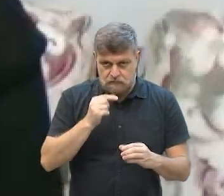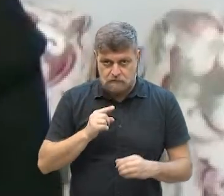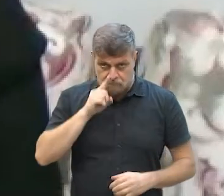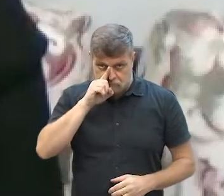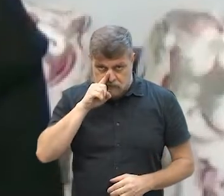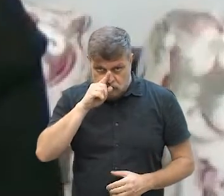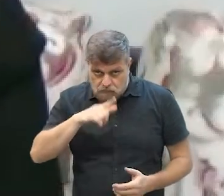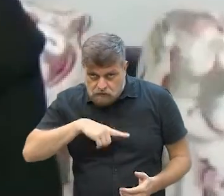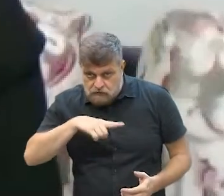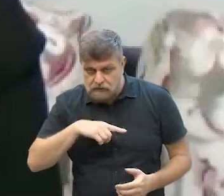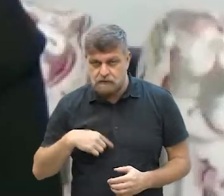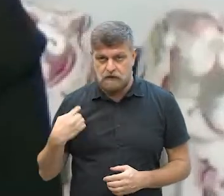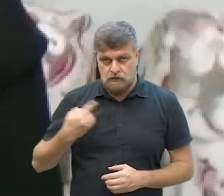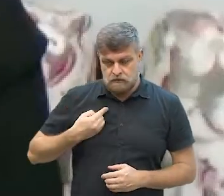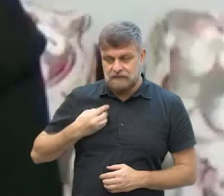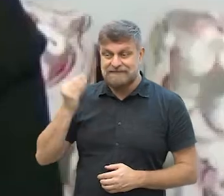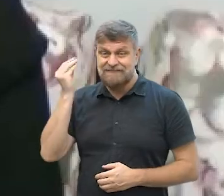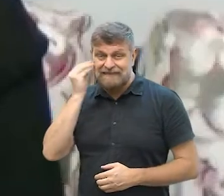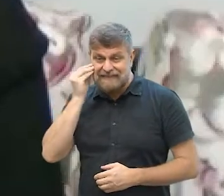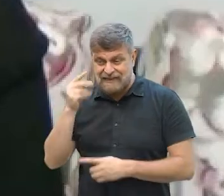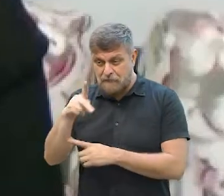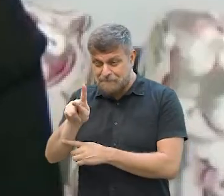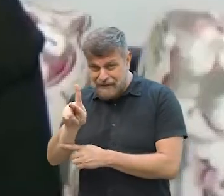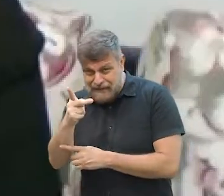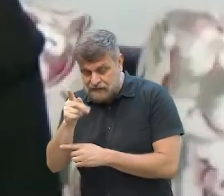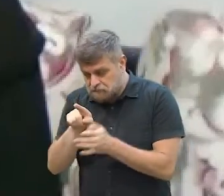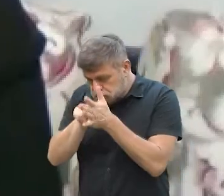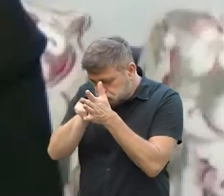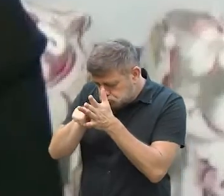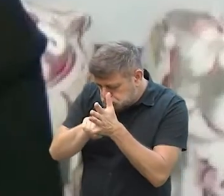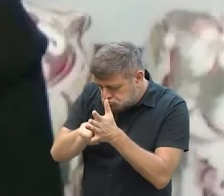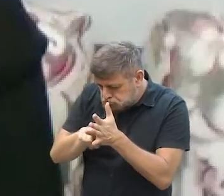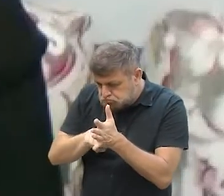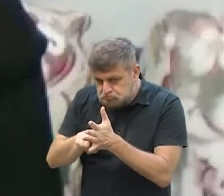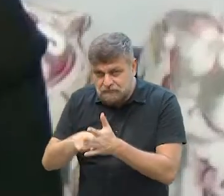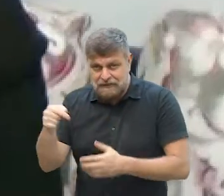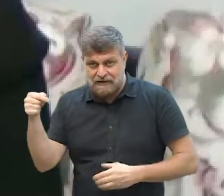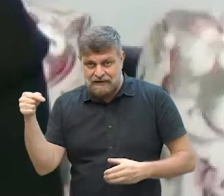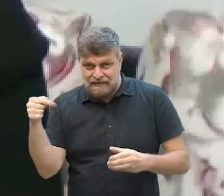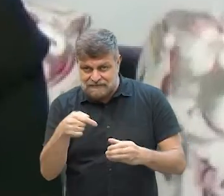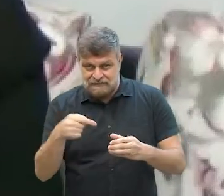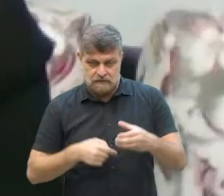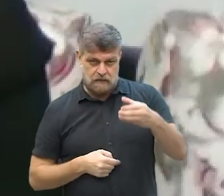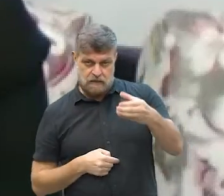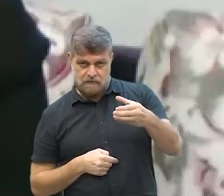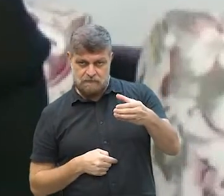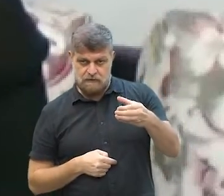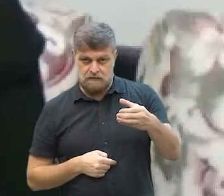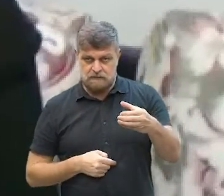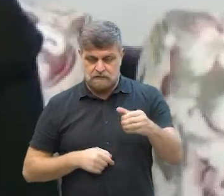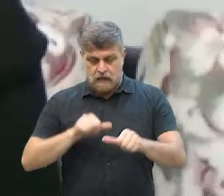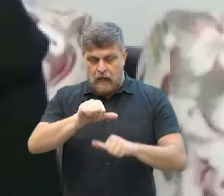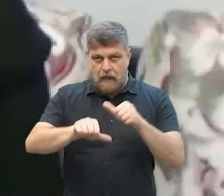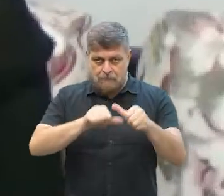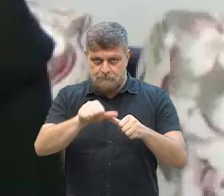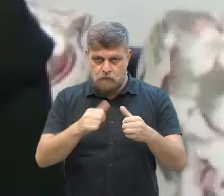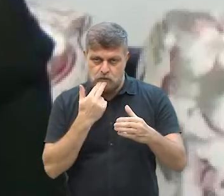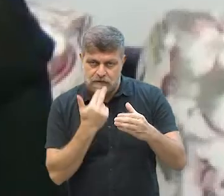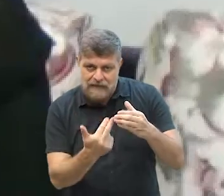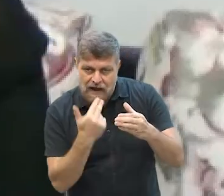Nós fizemos testes de pH para verificar se o reagente alteraria o meio da